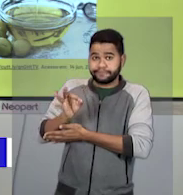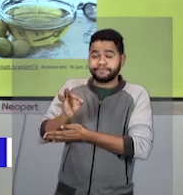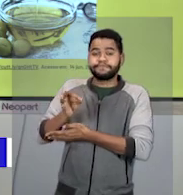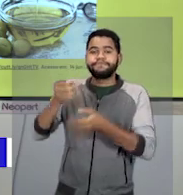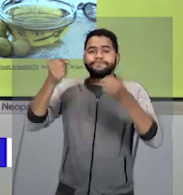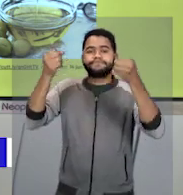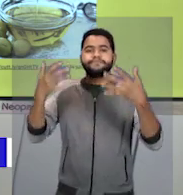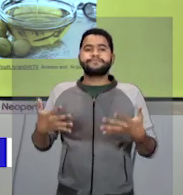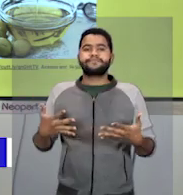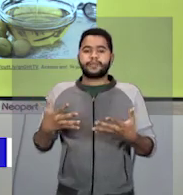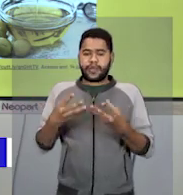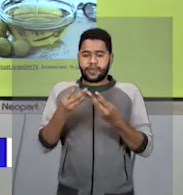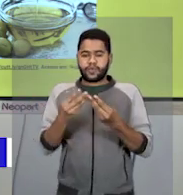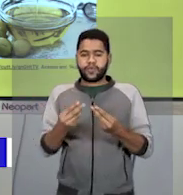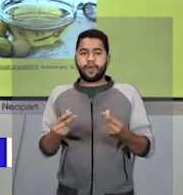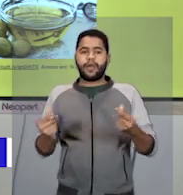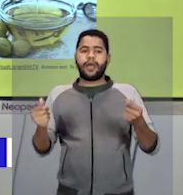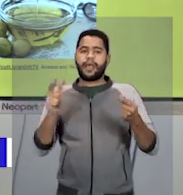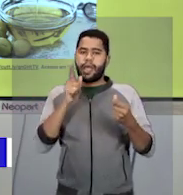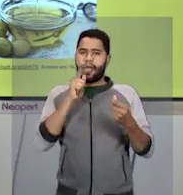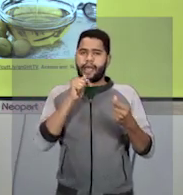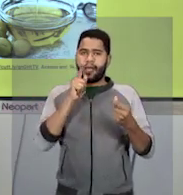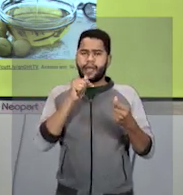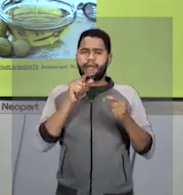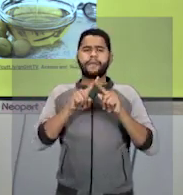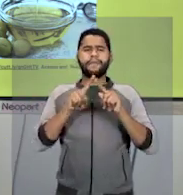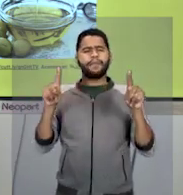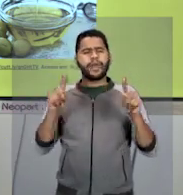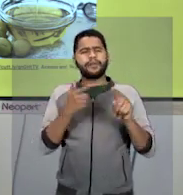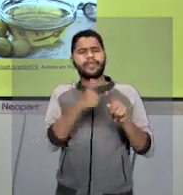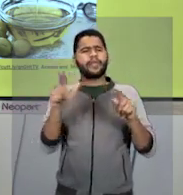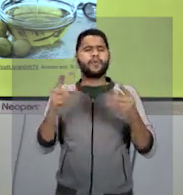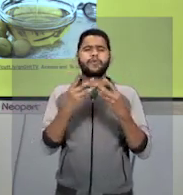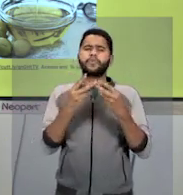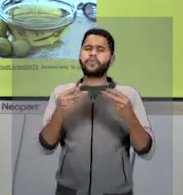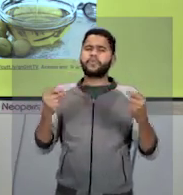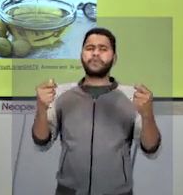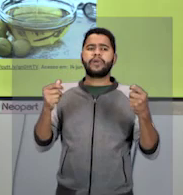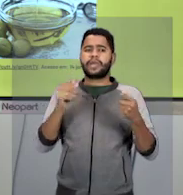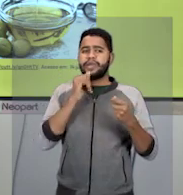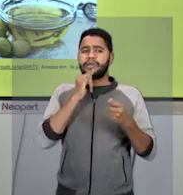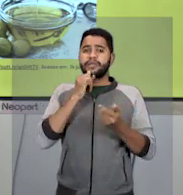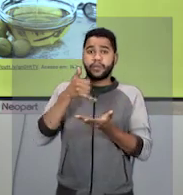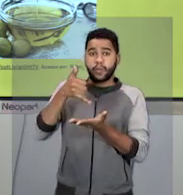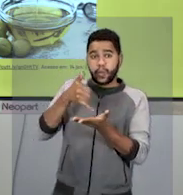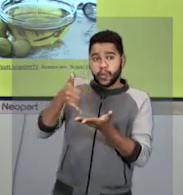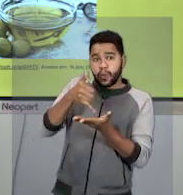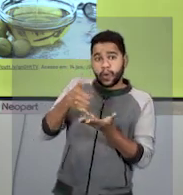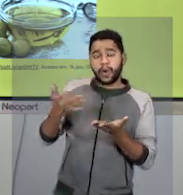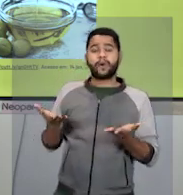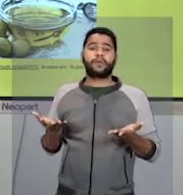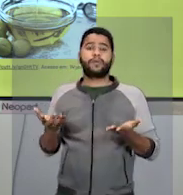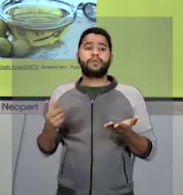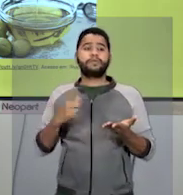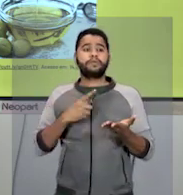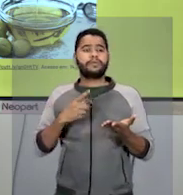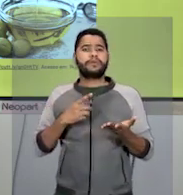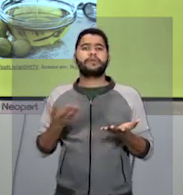falando da substância água, certo? Mas existem outras substâncias, existe o óleo,